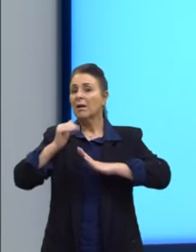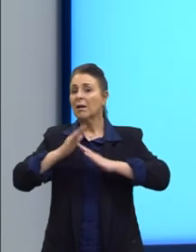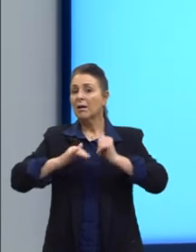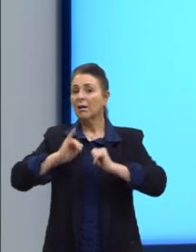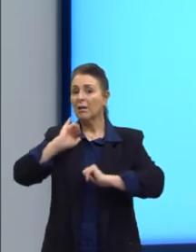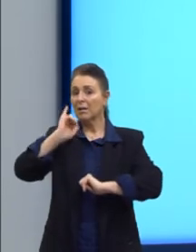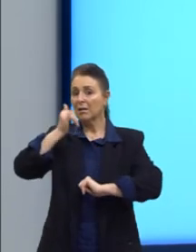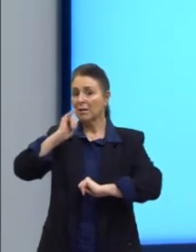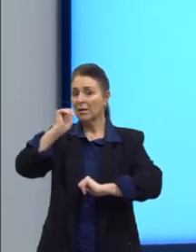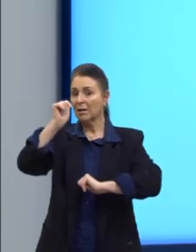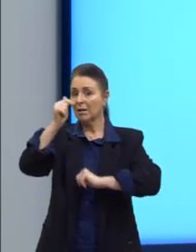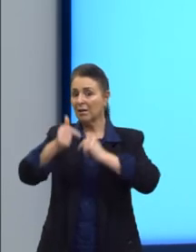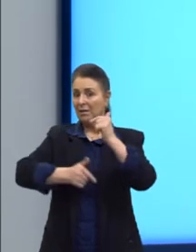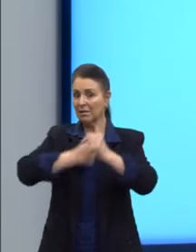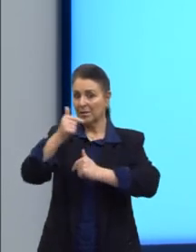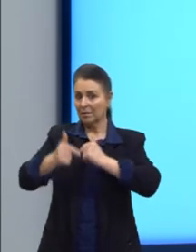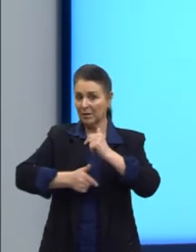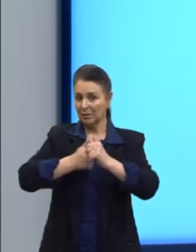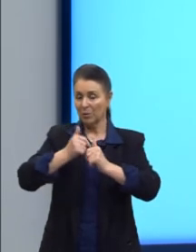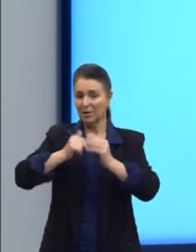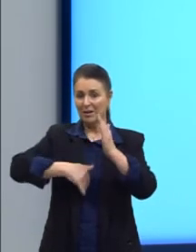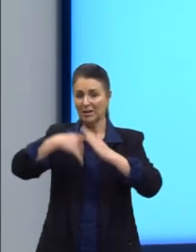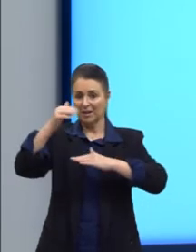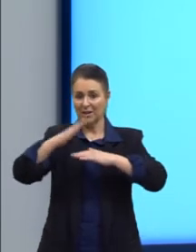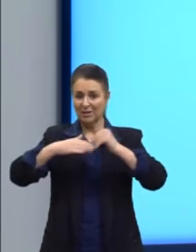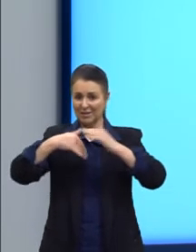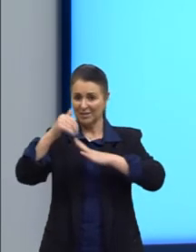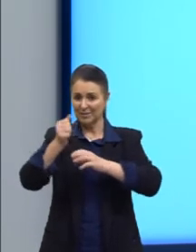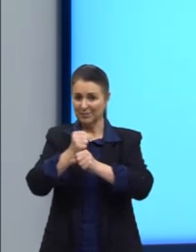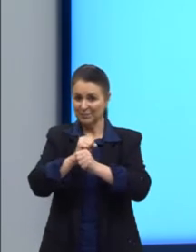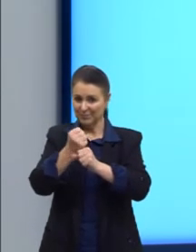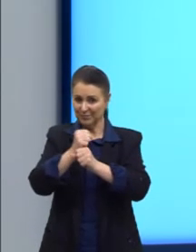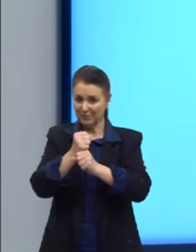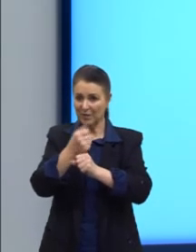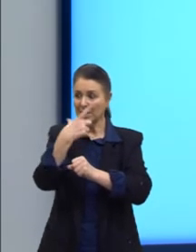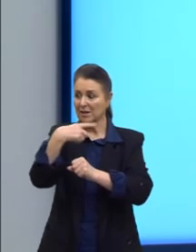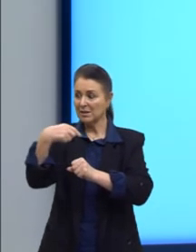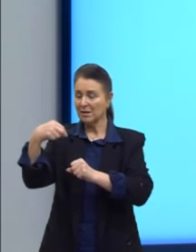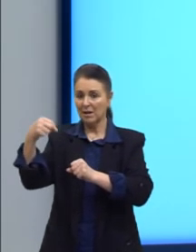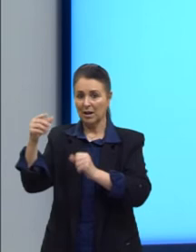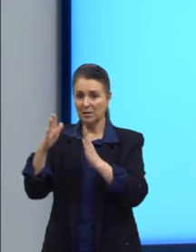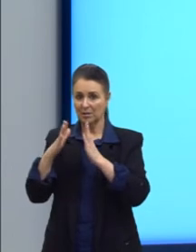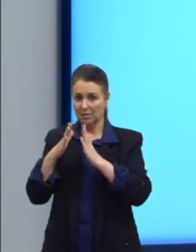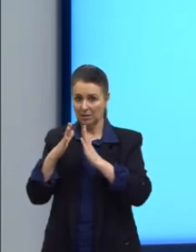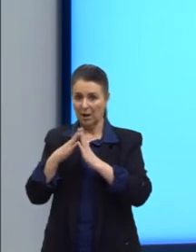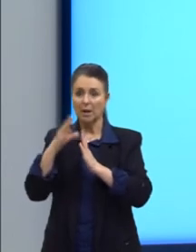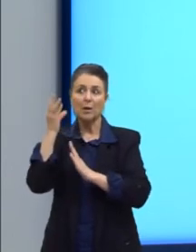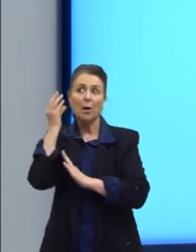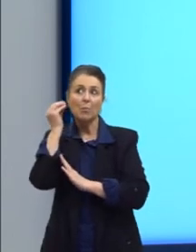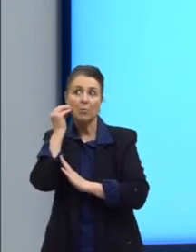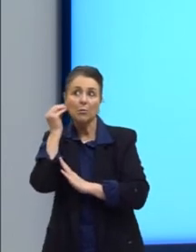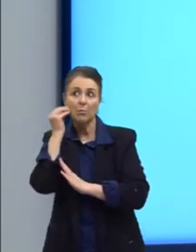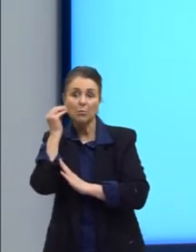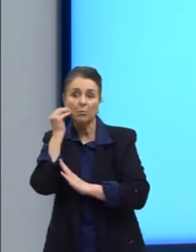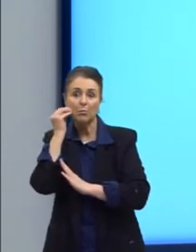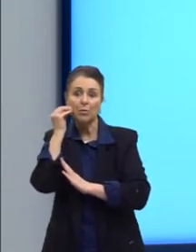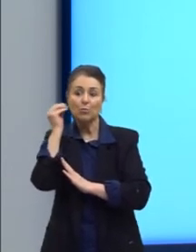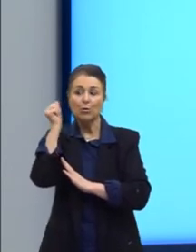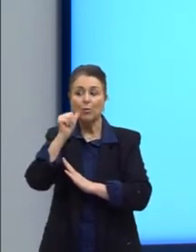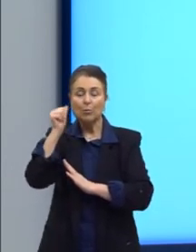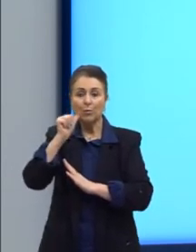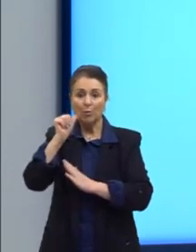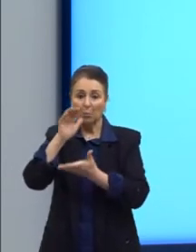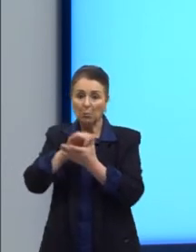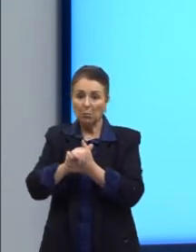de um trabalhador da construção civil desde a sua saída da casa né quando ele disse que beija sua mulher até o